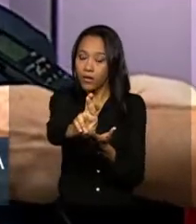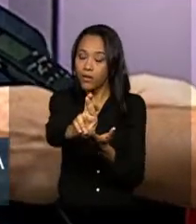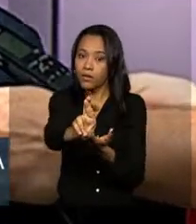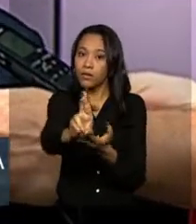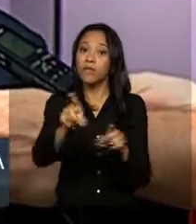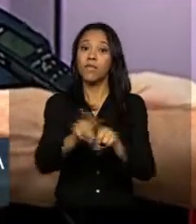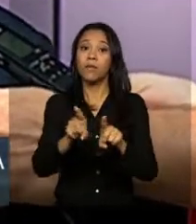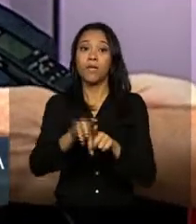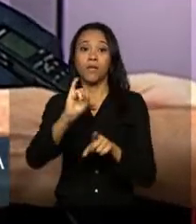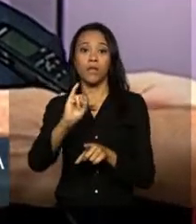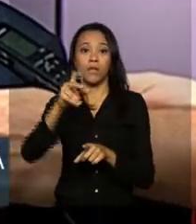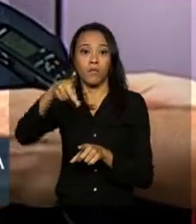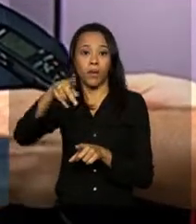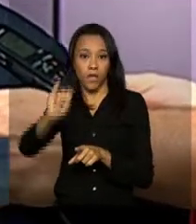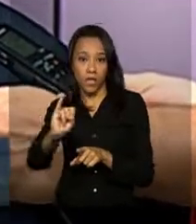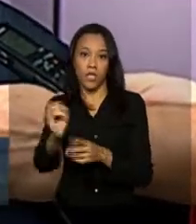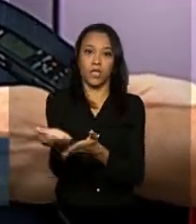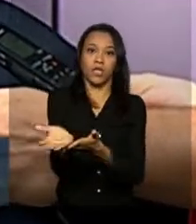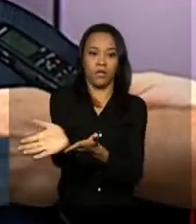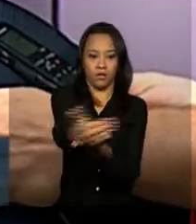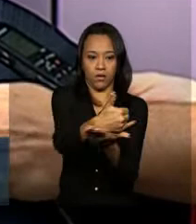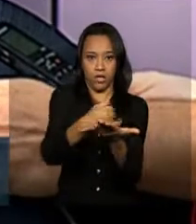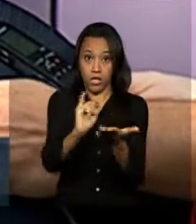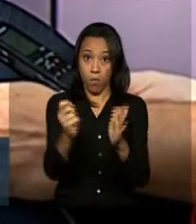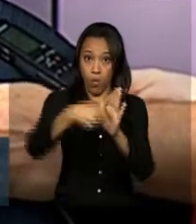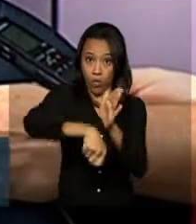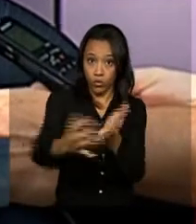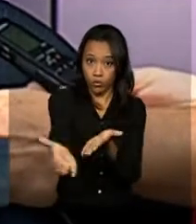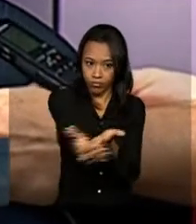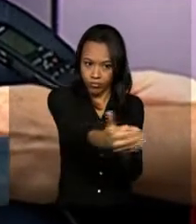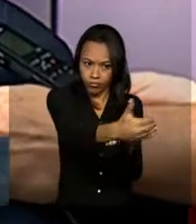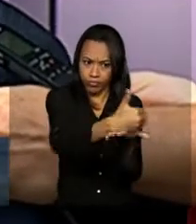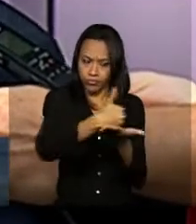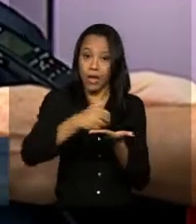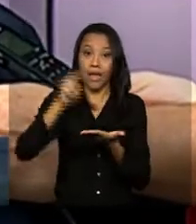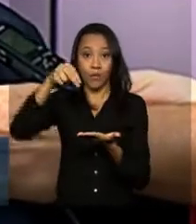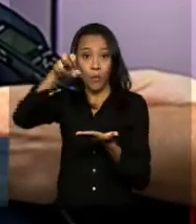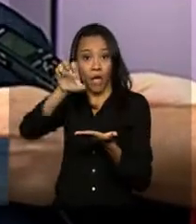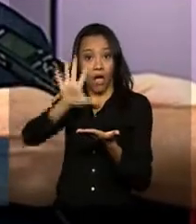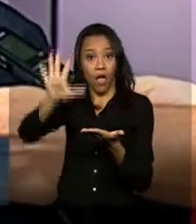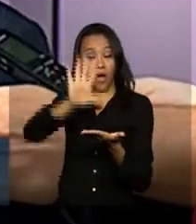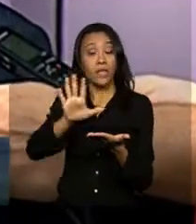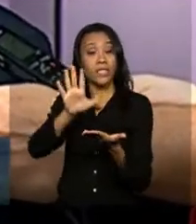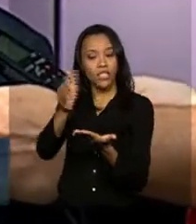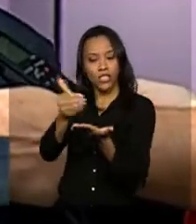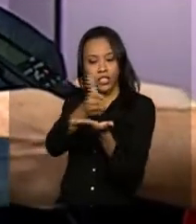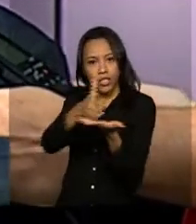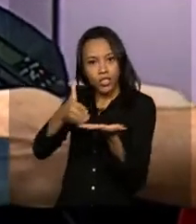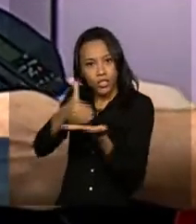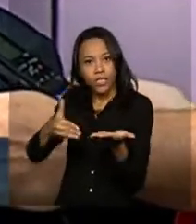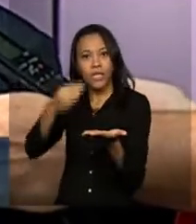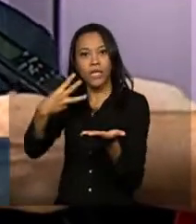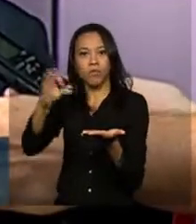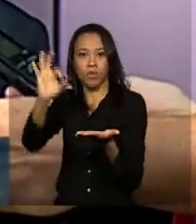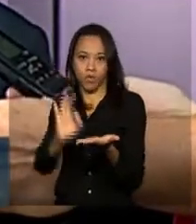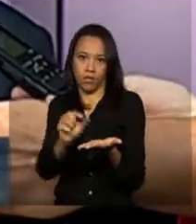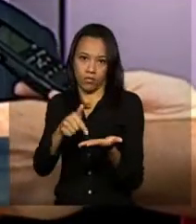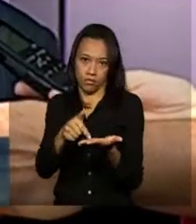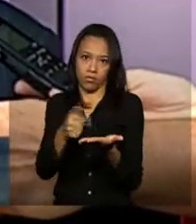e do IPI, onde são arrecadados ali, destinados 3% de toda essa arrecadação.